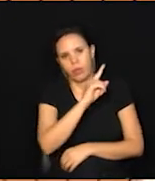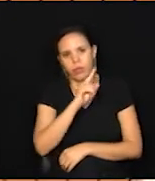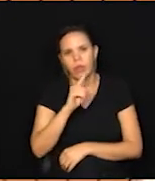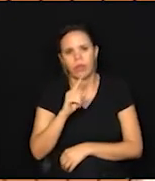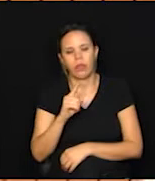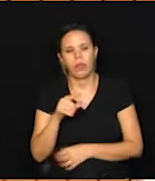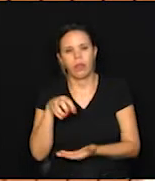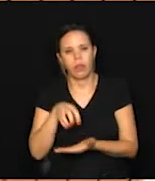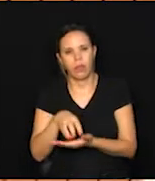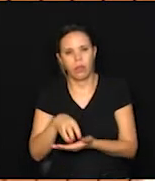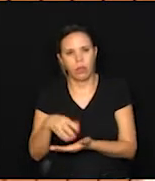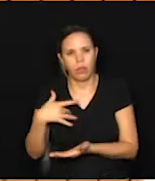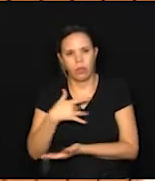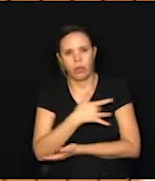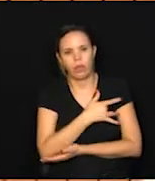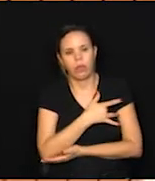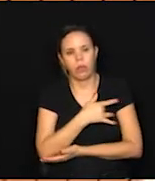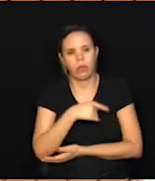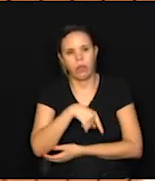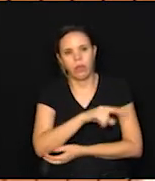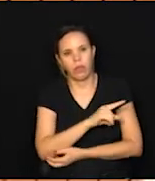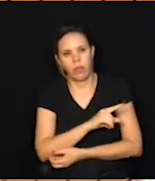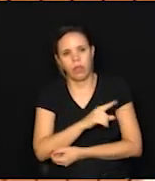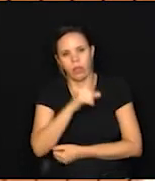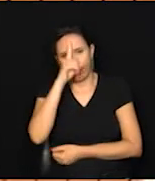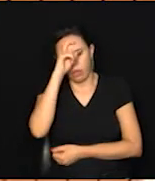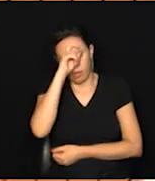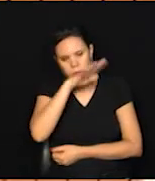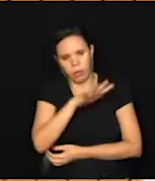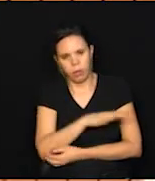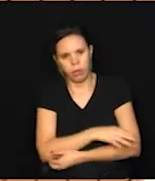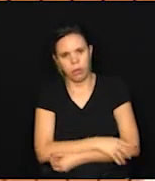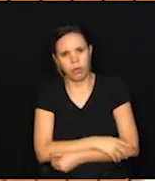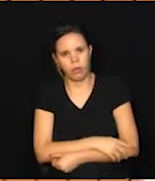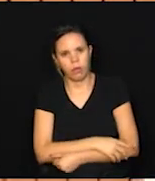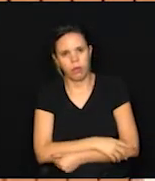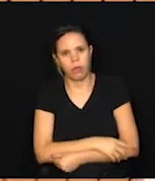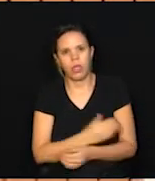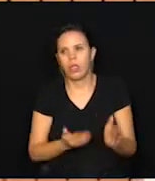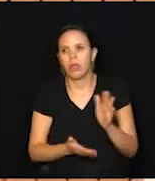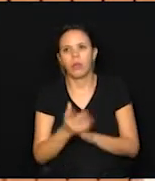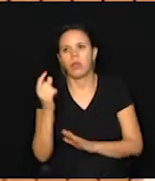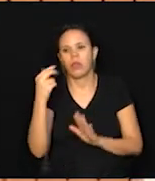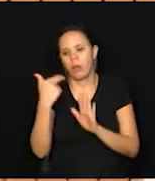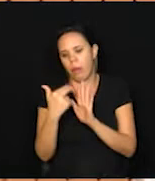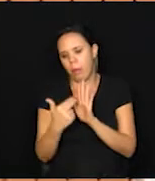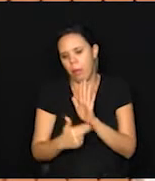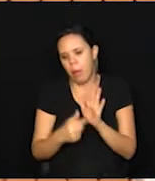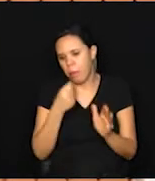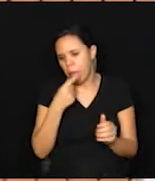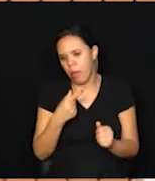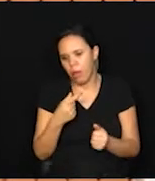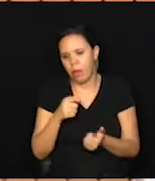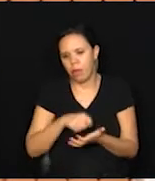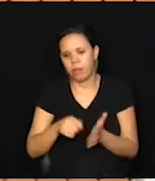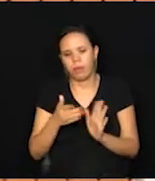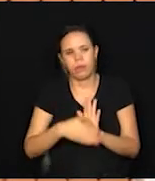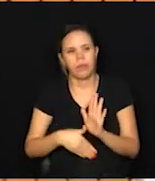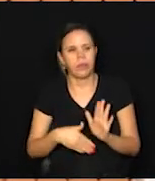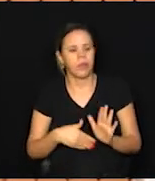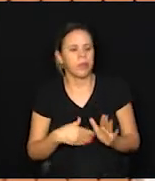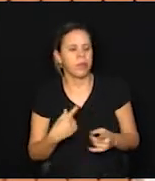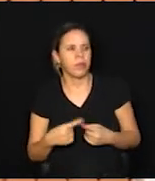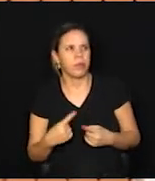unidade básica de saúde ou vai a algum hospital, ele quer sair de lá com uma lista de medicamentos prescrito para ele,